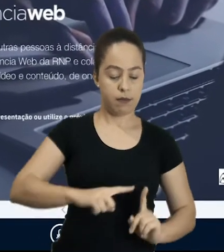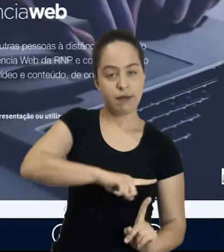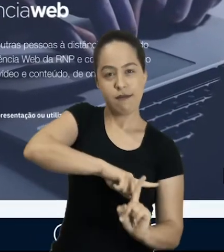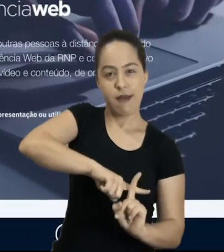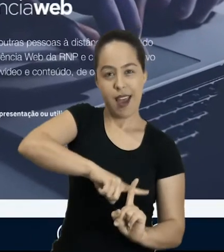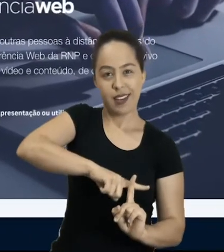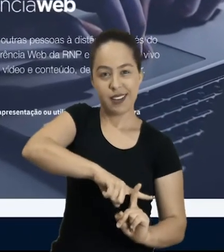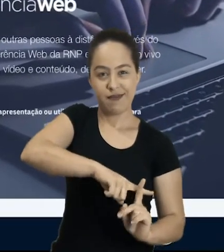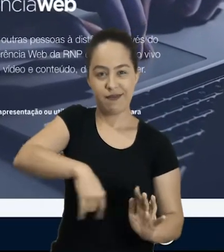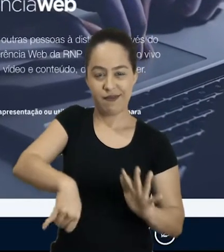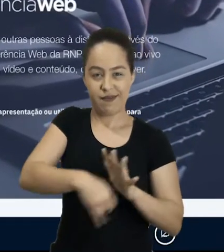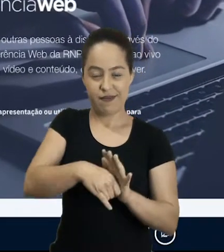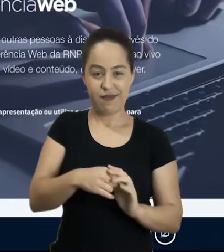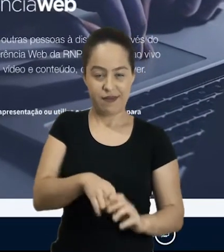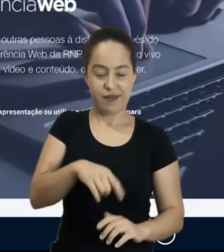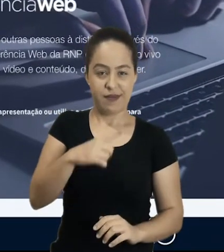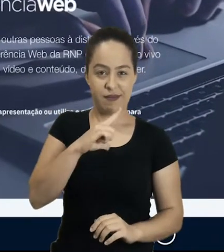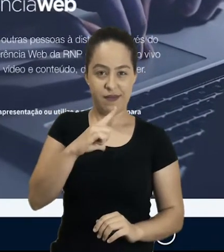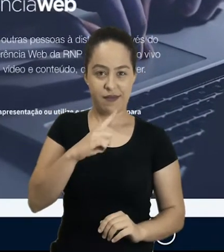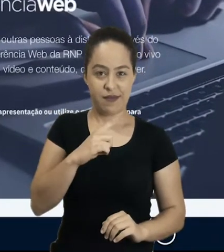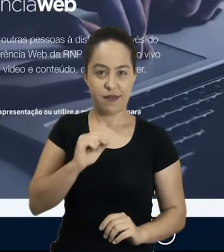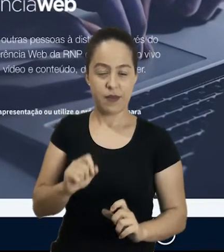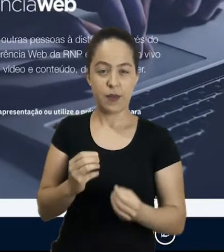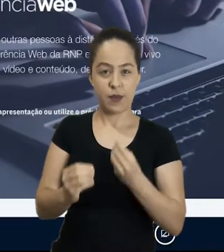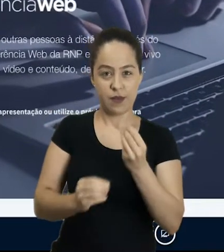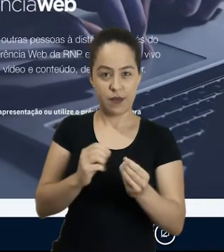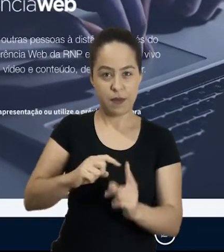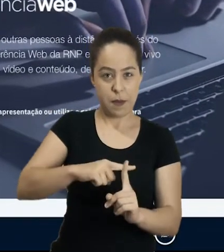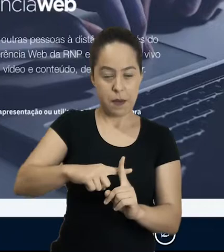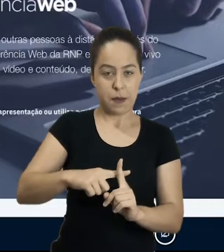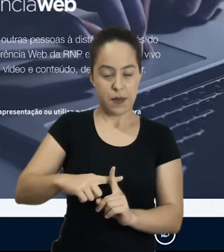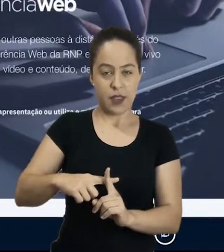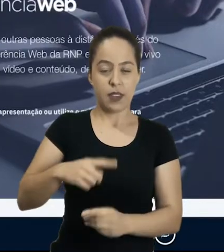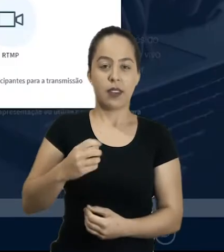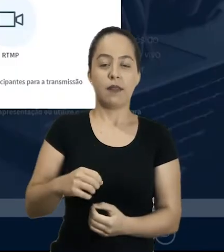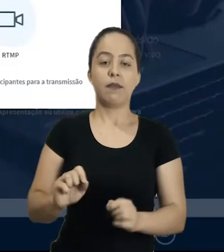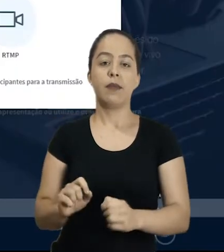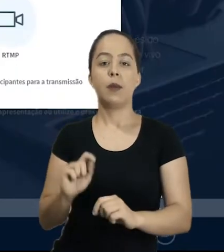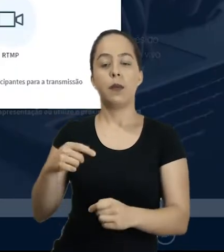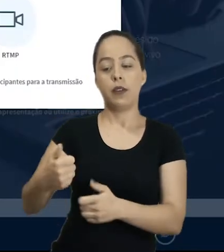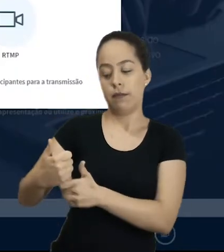no mais. Vou vir aqui na opção transmitir sessão.